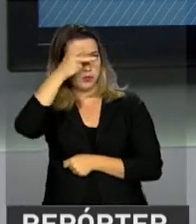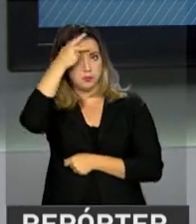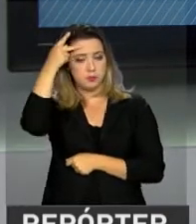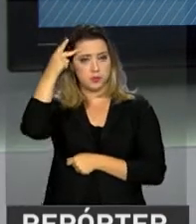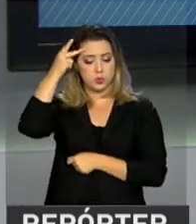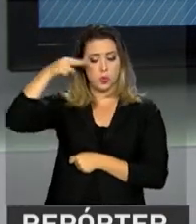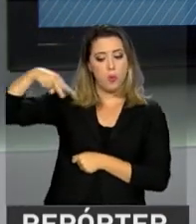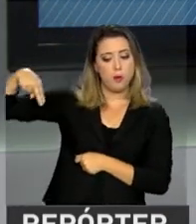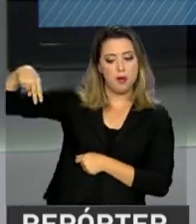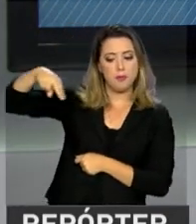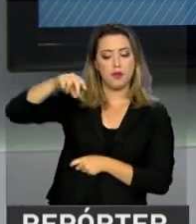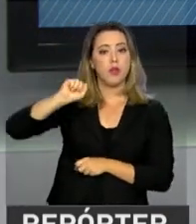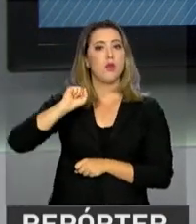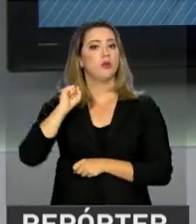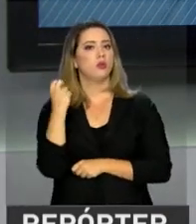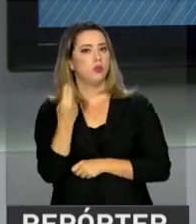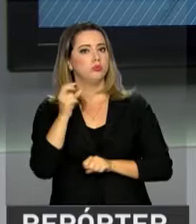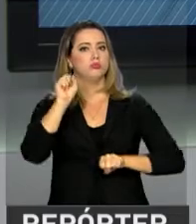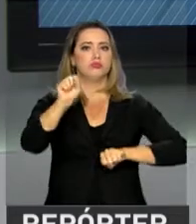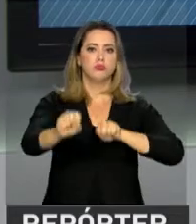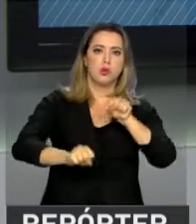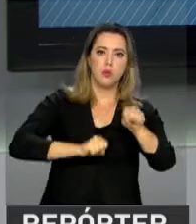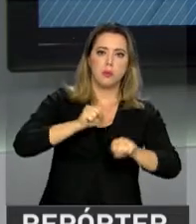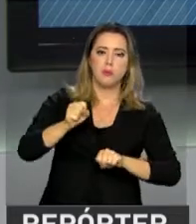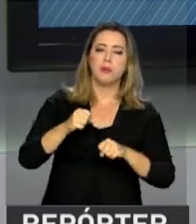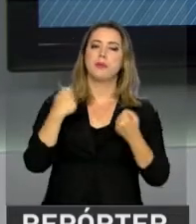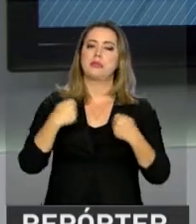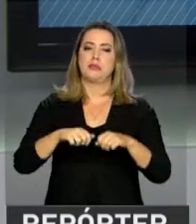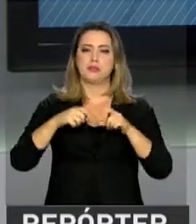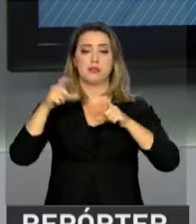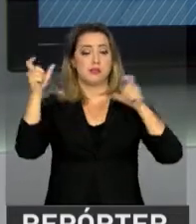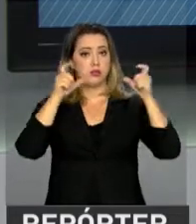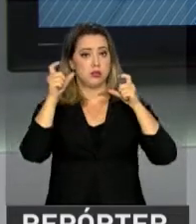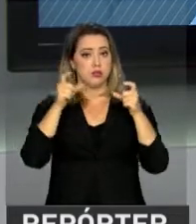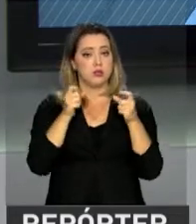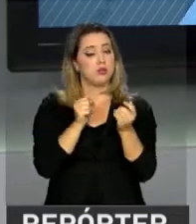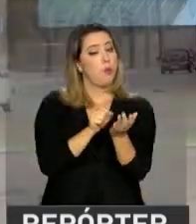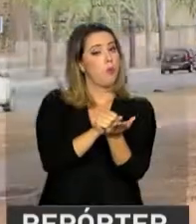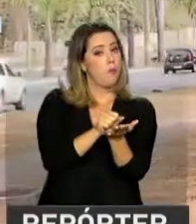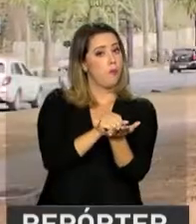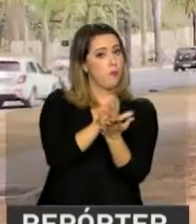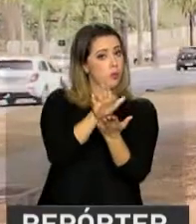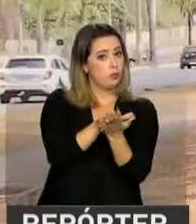a pé ou de bicicleta também vai ter que redobrar a atenção para evitar multas